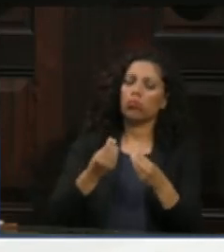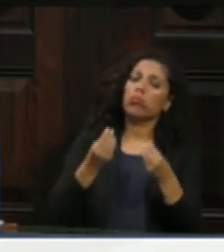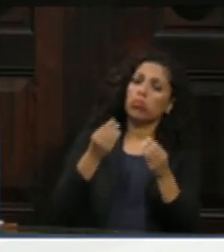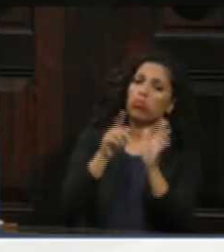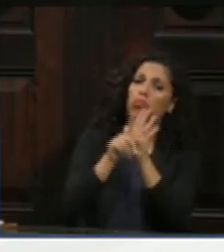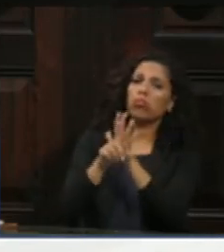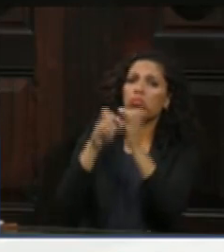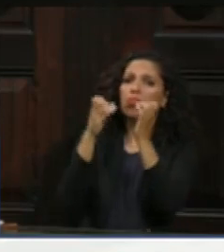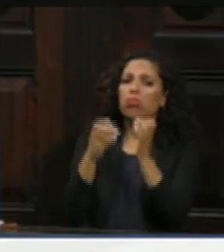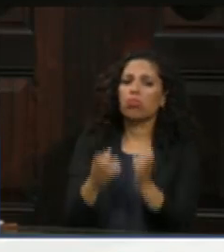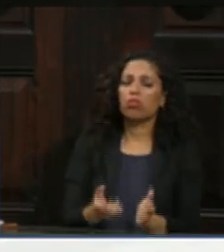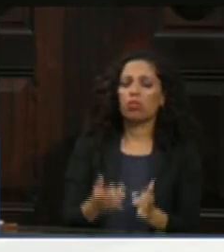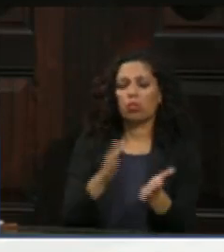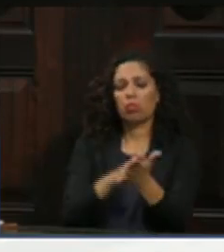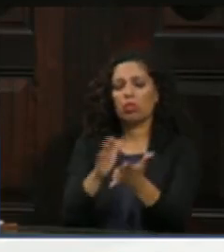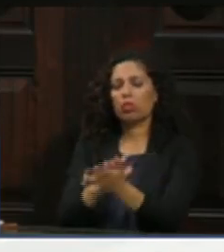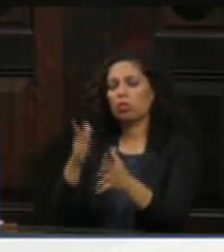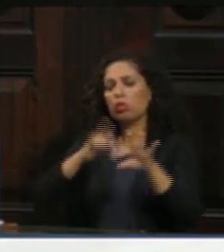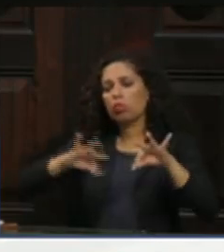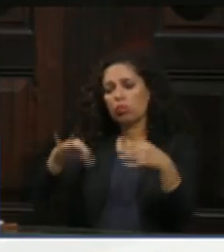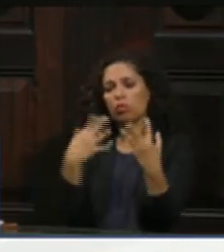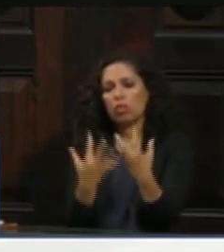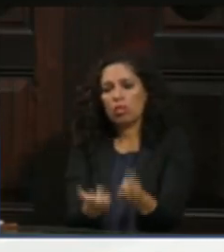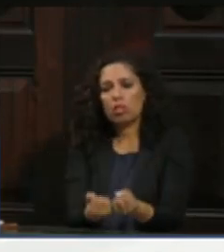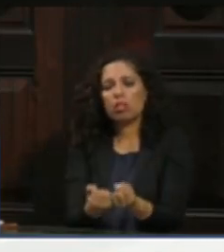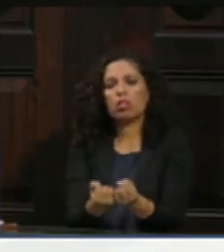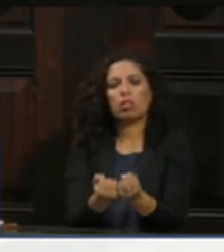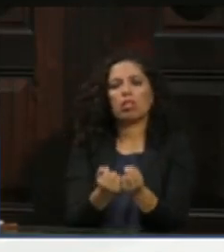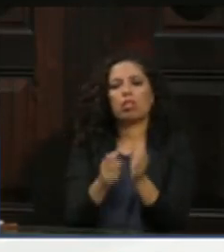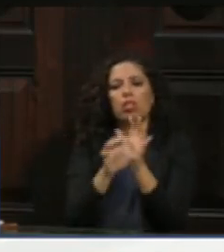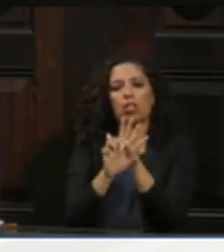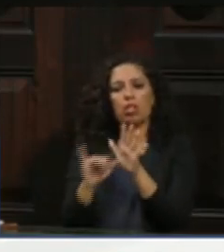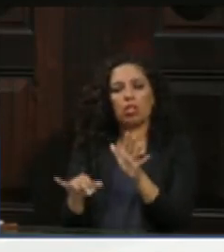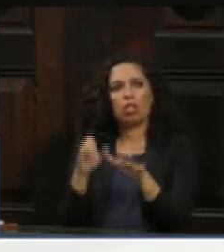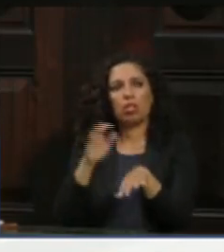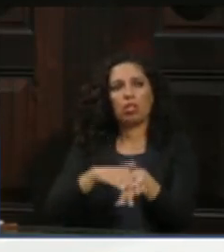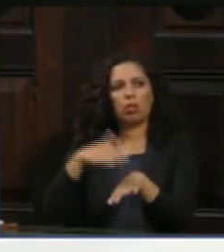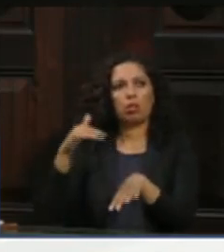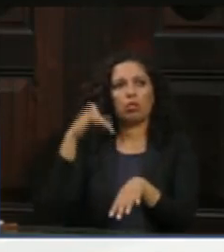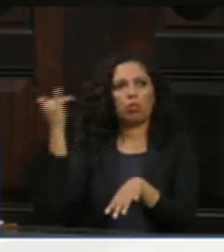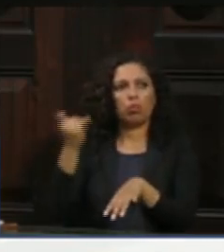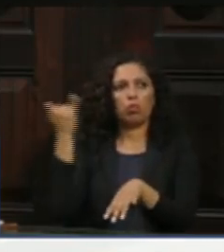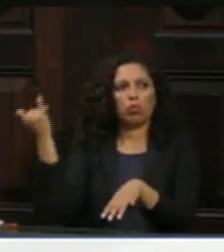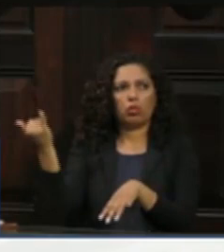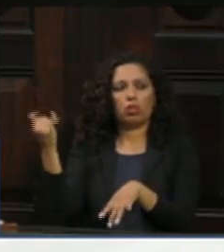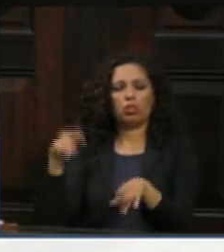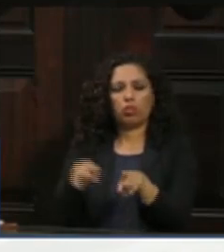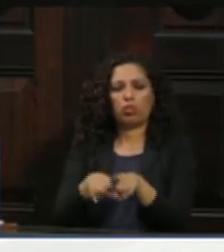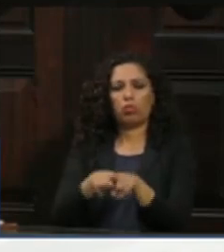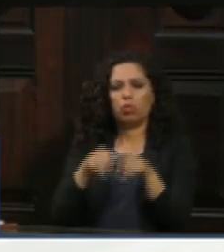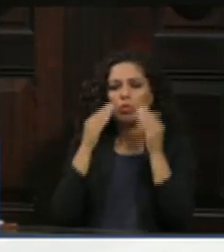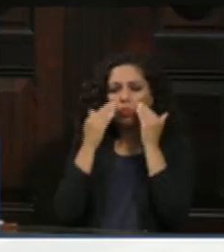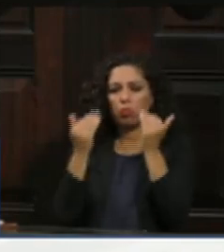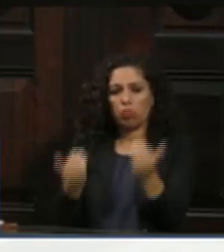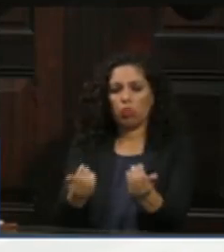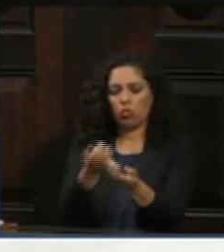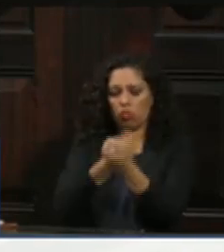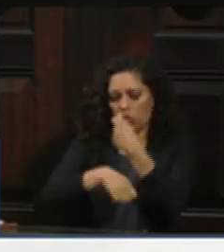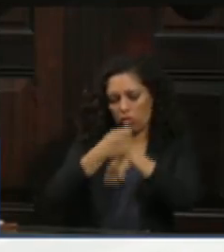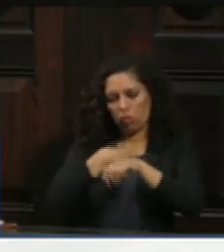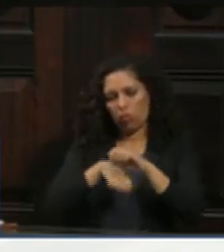organiza o sistema estadual da economia solidária, dando organicidade, dando conteúdo, né,